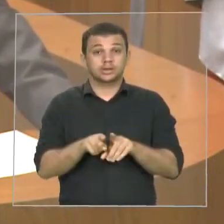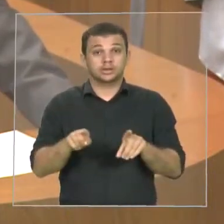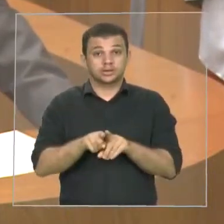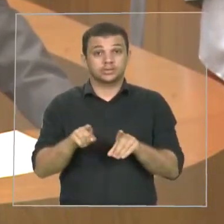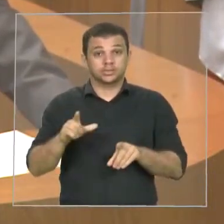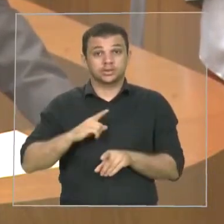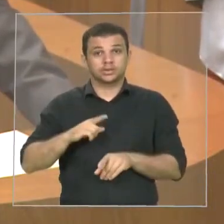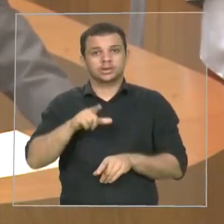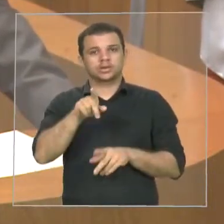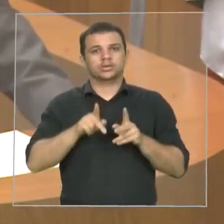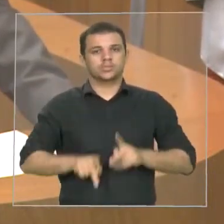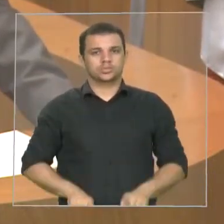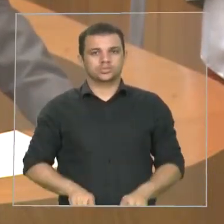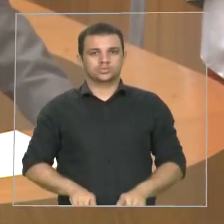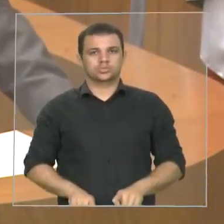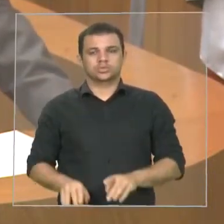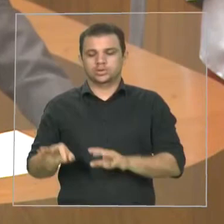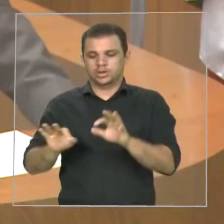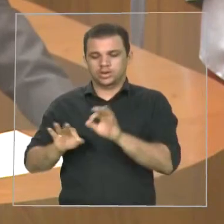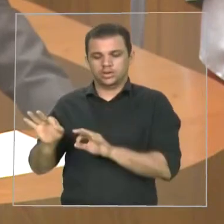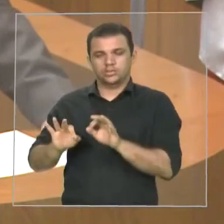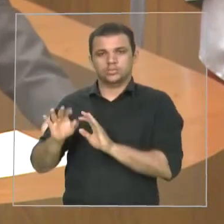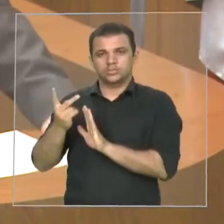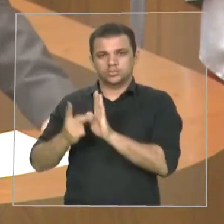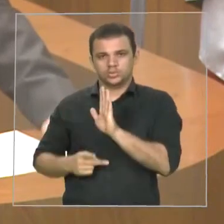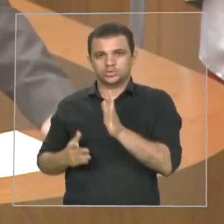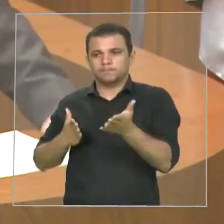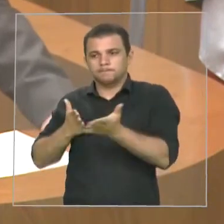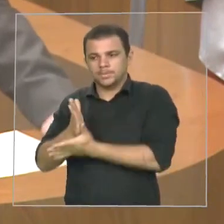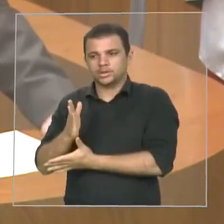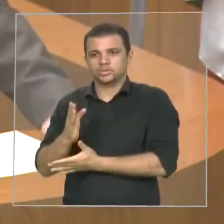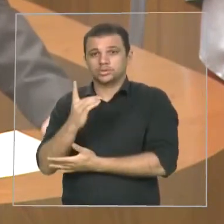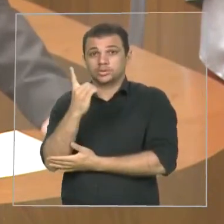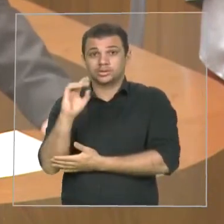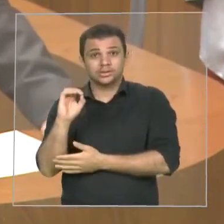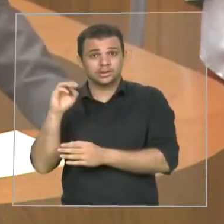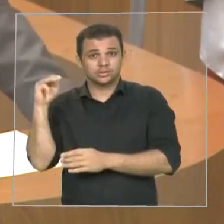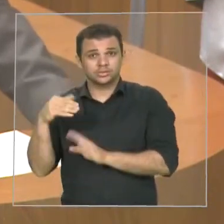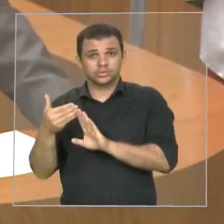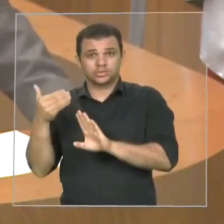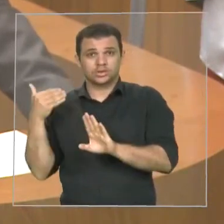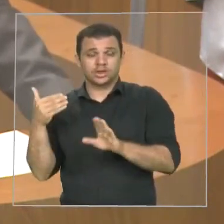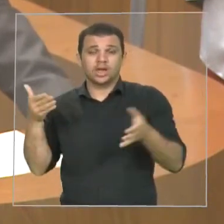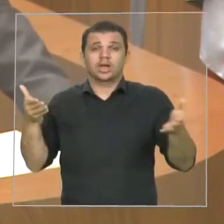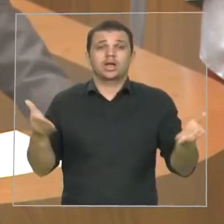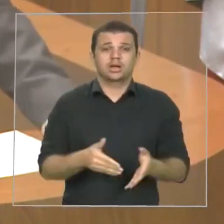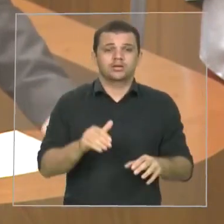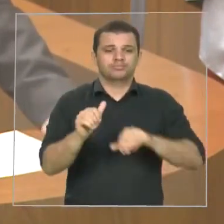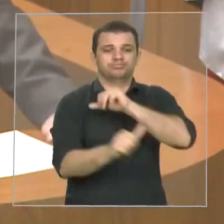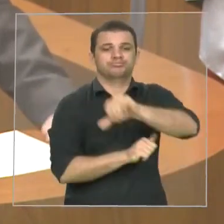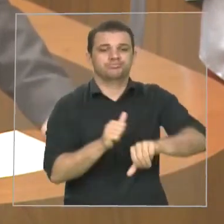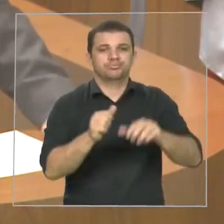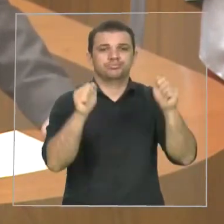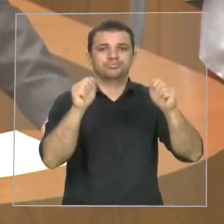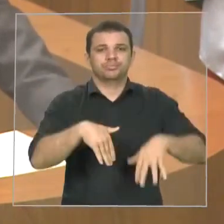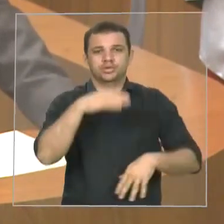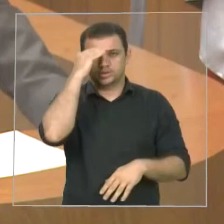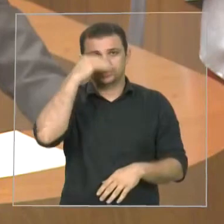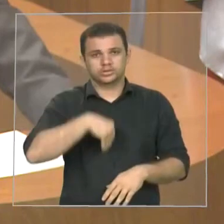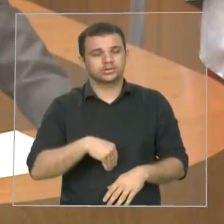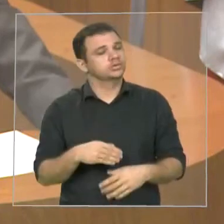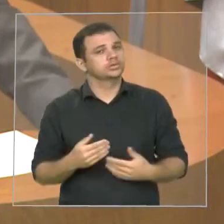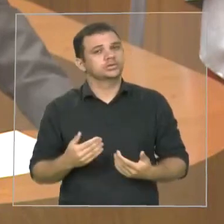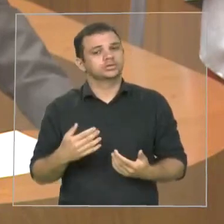minutos aprovado, um projeto que é justo socialmente, que traz dinheiro para o governo do Estado para investir em causas sociais, seria lamentável se